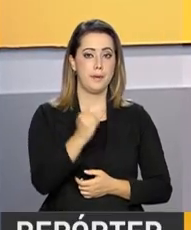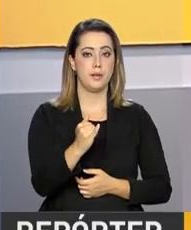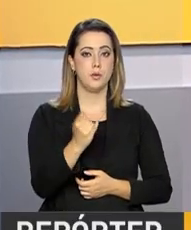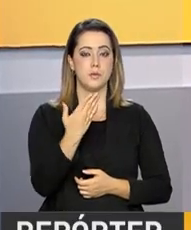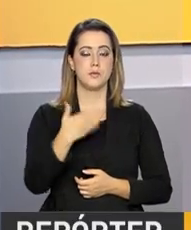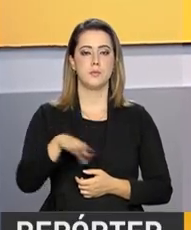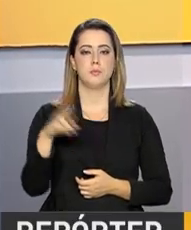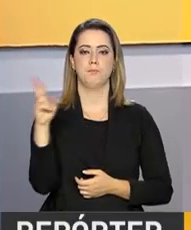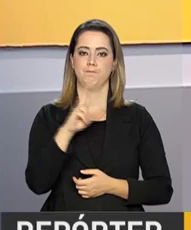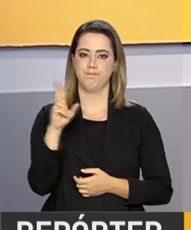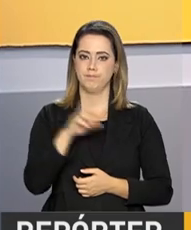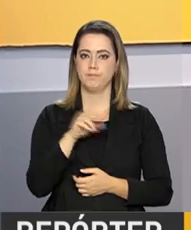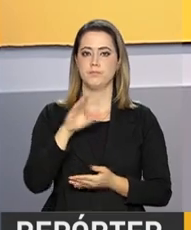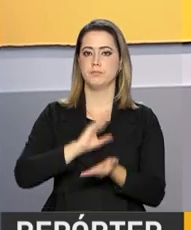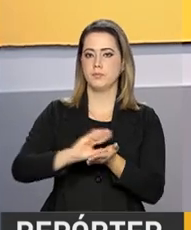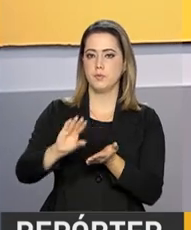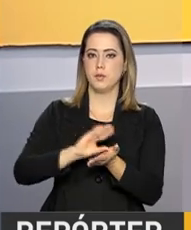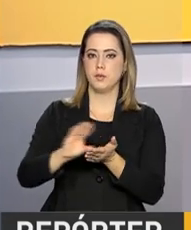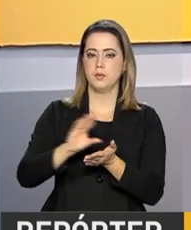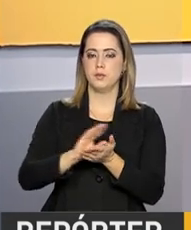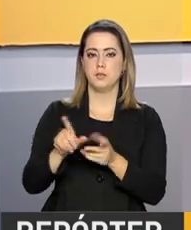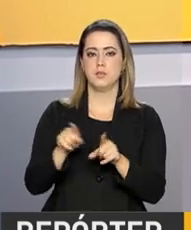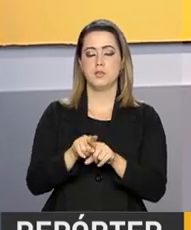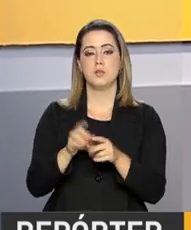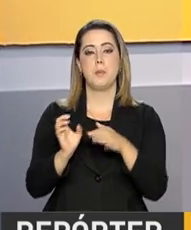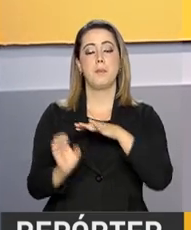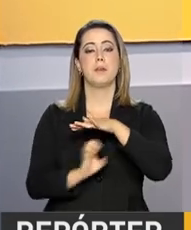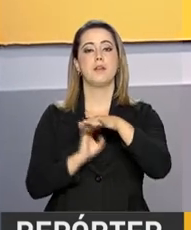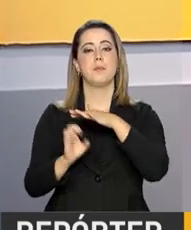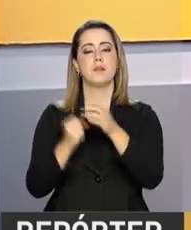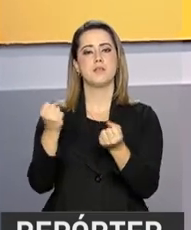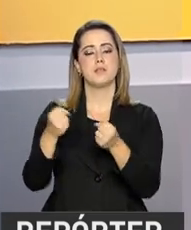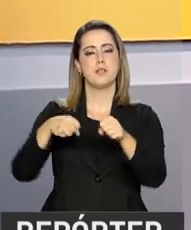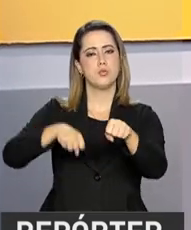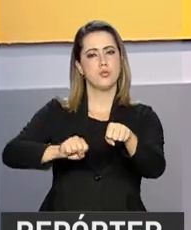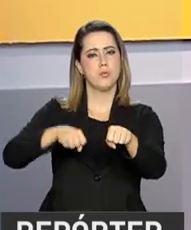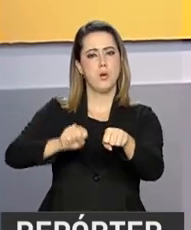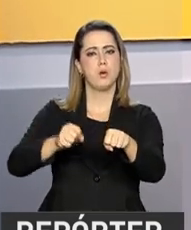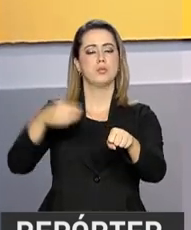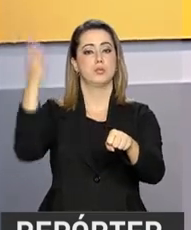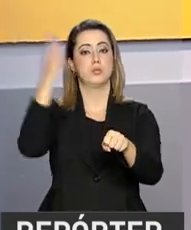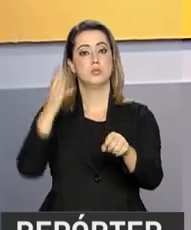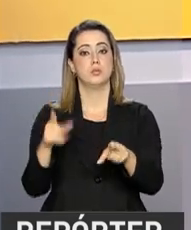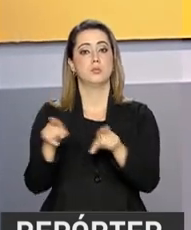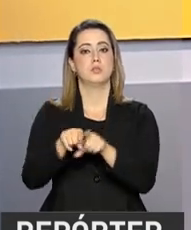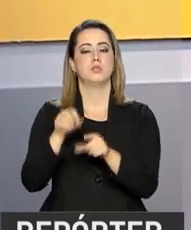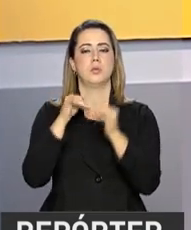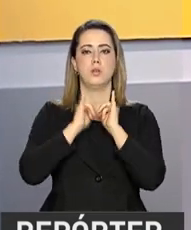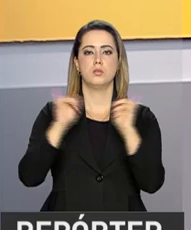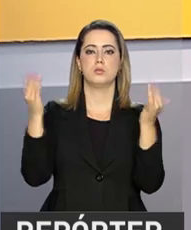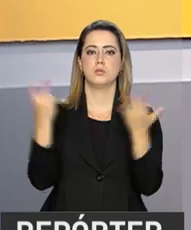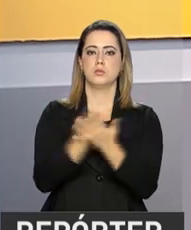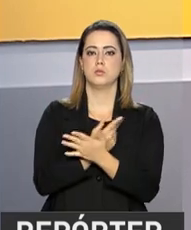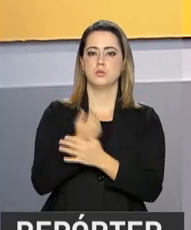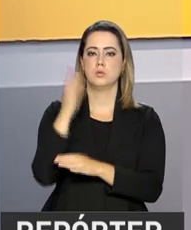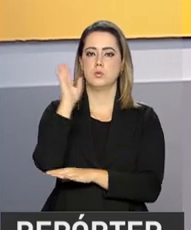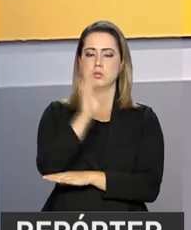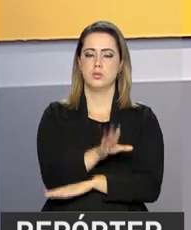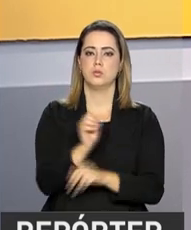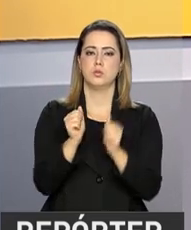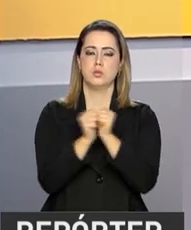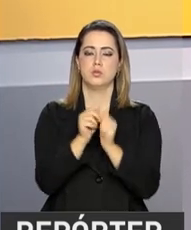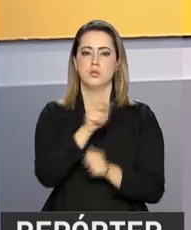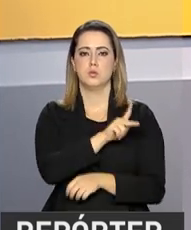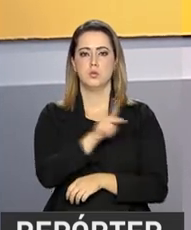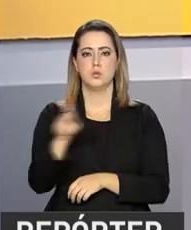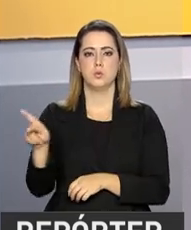4,5 bilhões de reais vão ser investidos pela General Motors no Brasil. O anúncio foi feito nesta tarde pelo presidente Michel Temer, junto com o presidente da